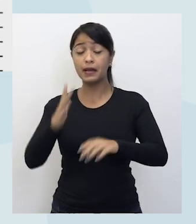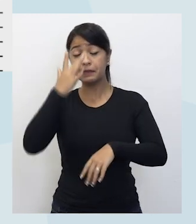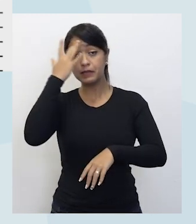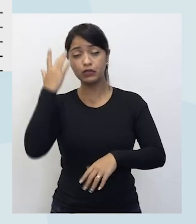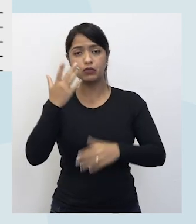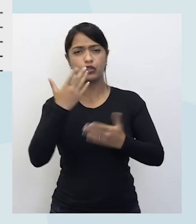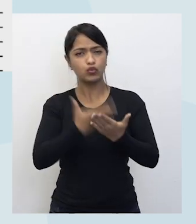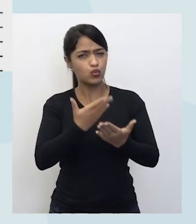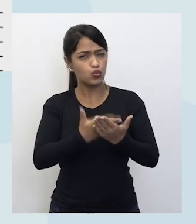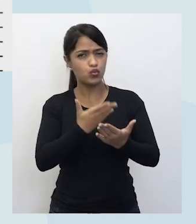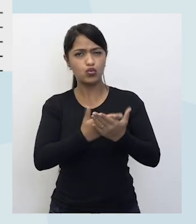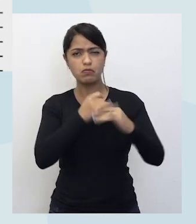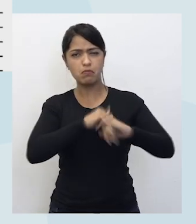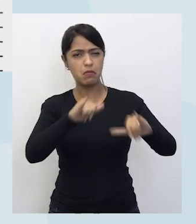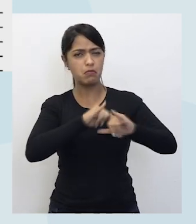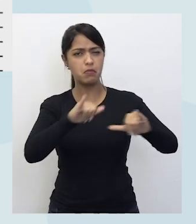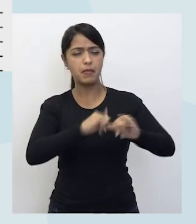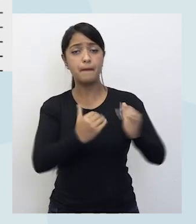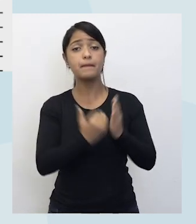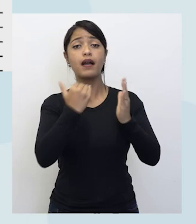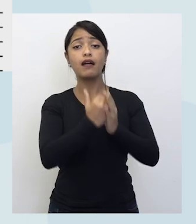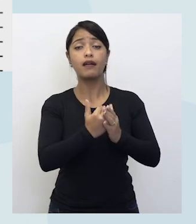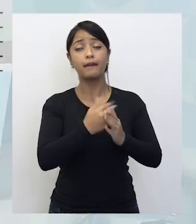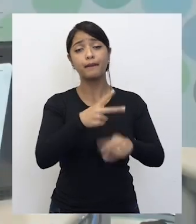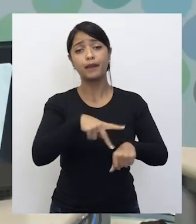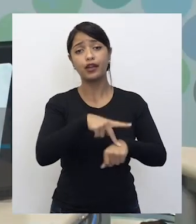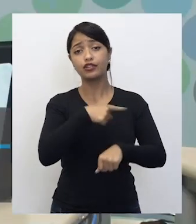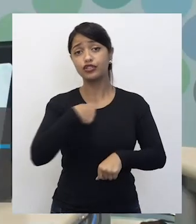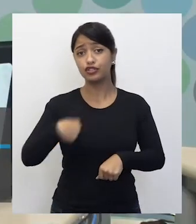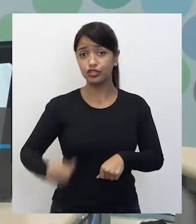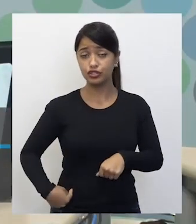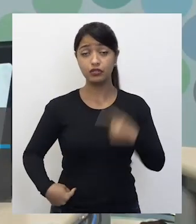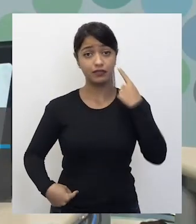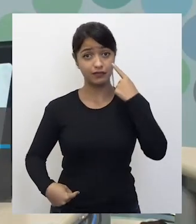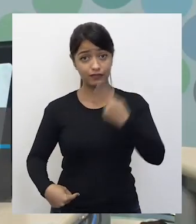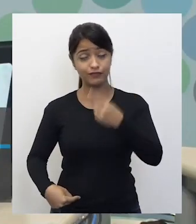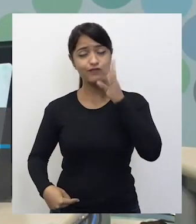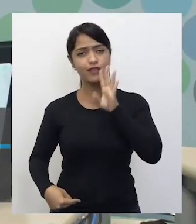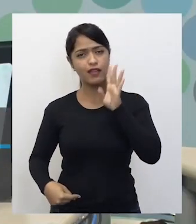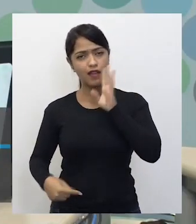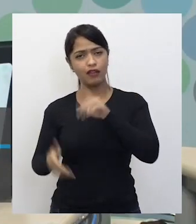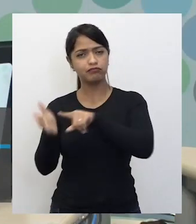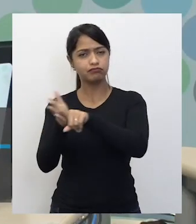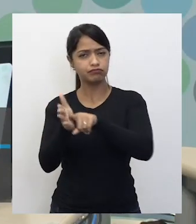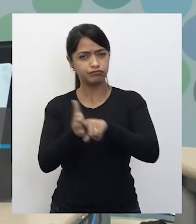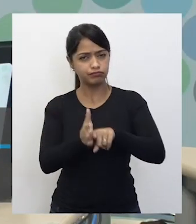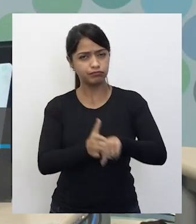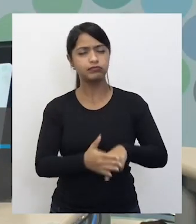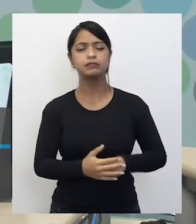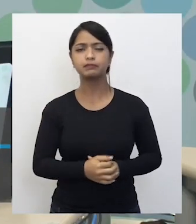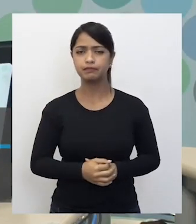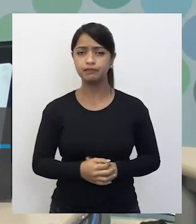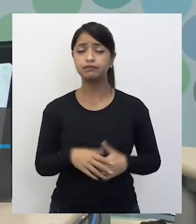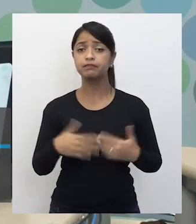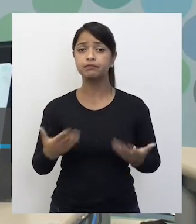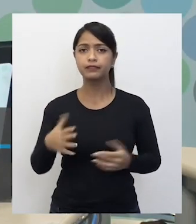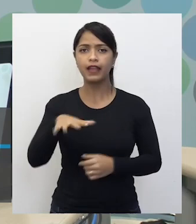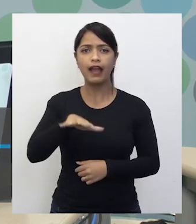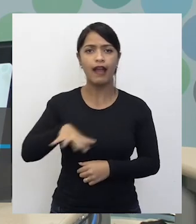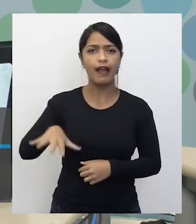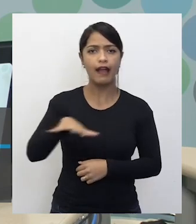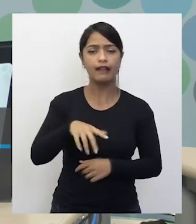Olha que legal fazer esse panorama, né, essa análise, o quanto é importante. E quais são as áreas, né, as grandes áreas de